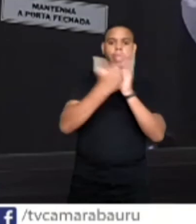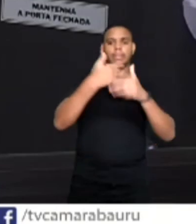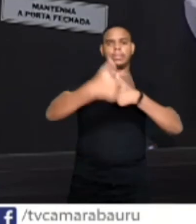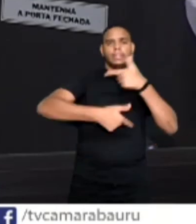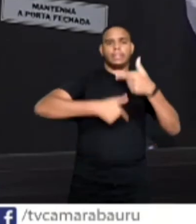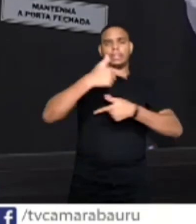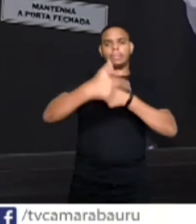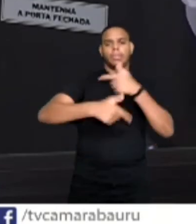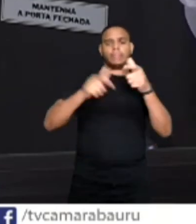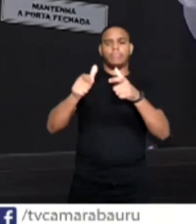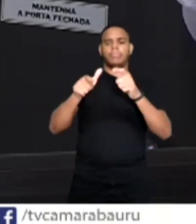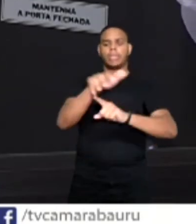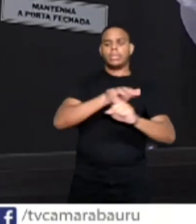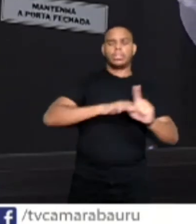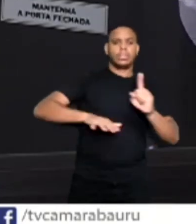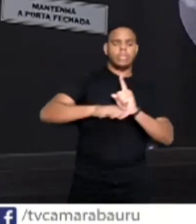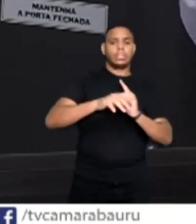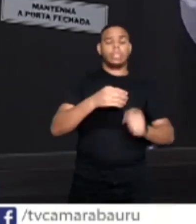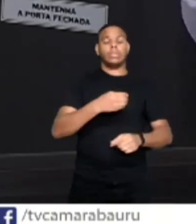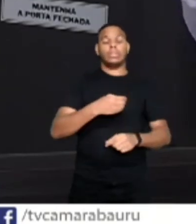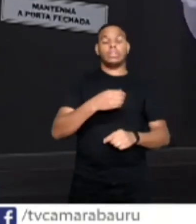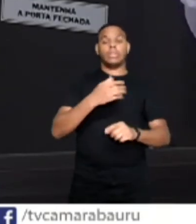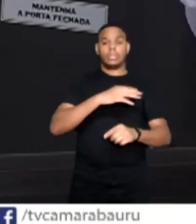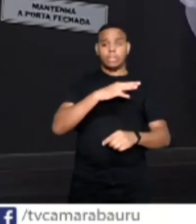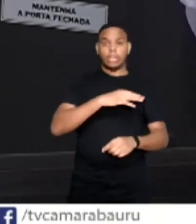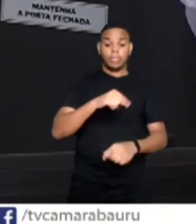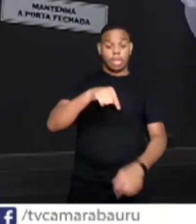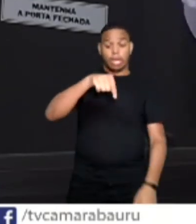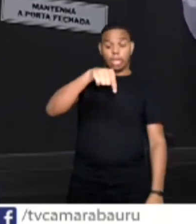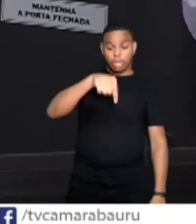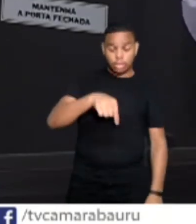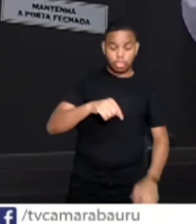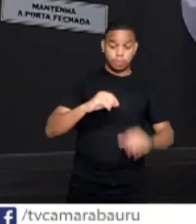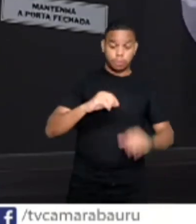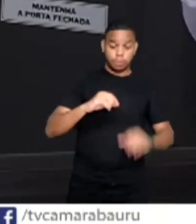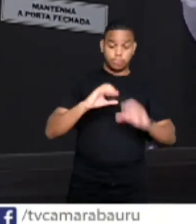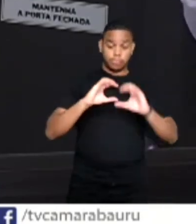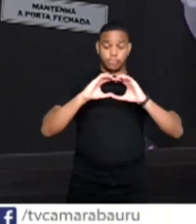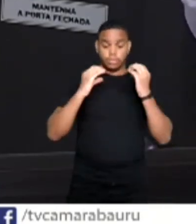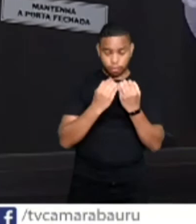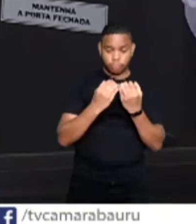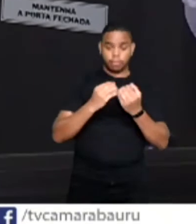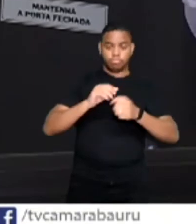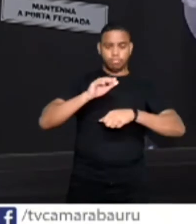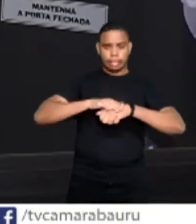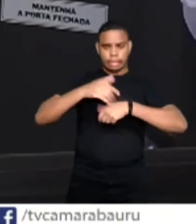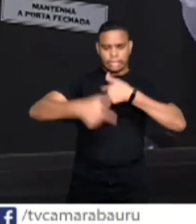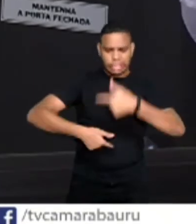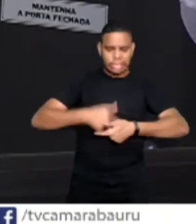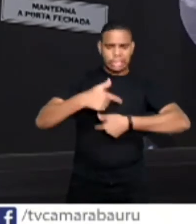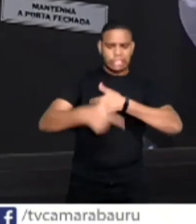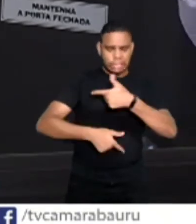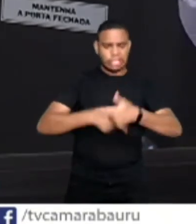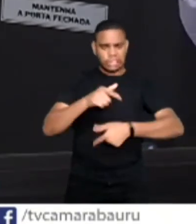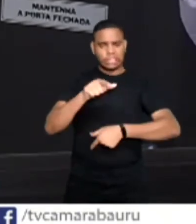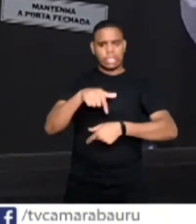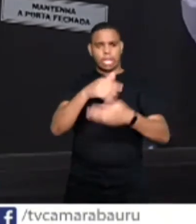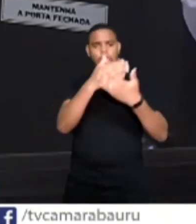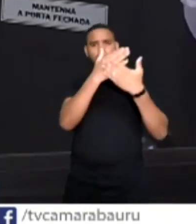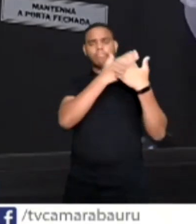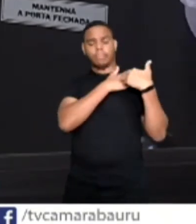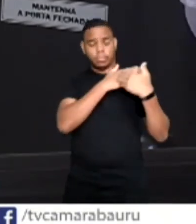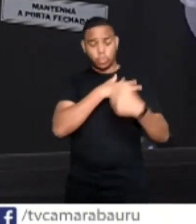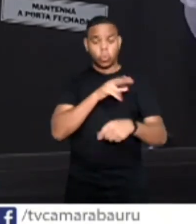a nossa cidade. Essa casa que tanto produz é a grande responsável pela manutenção